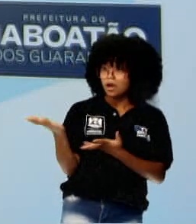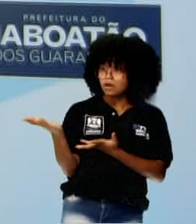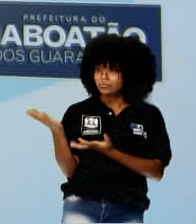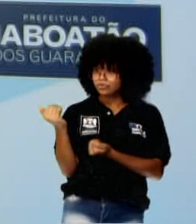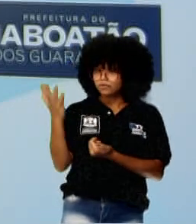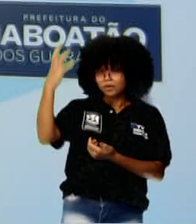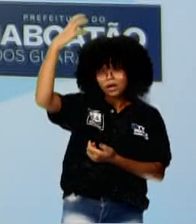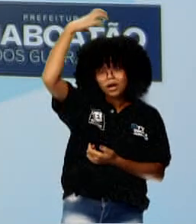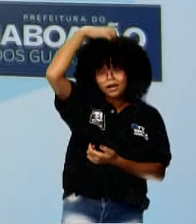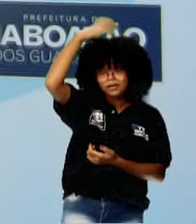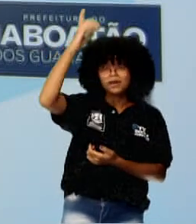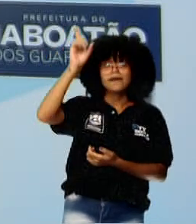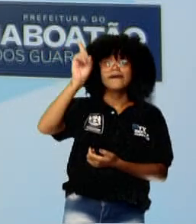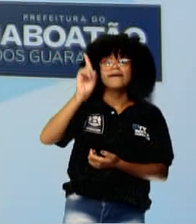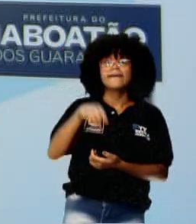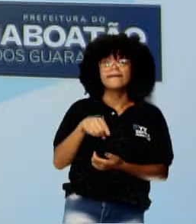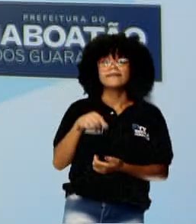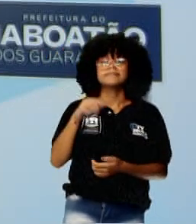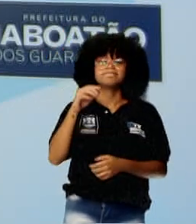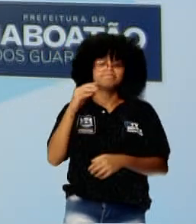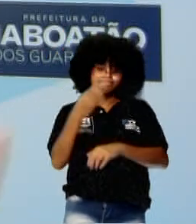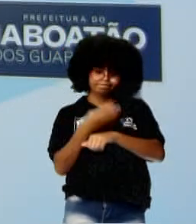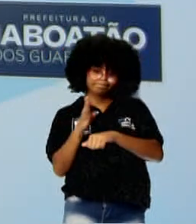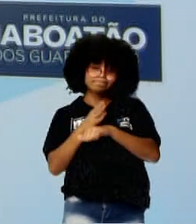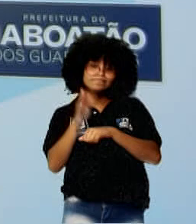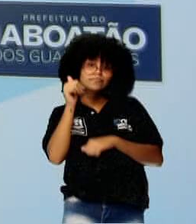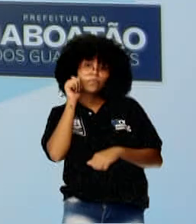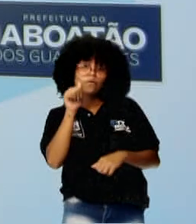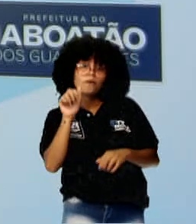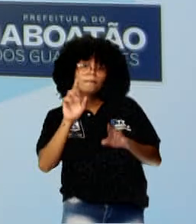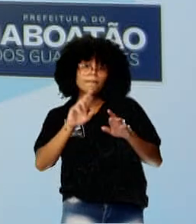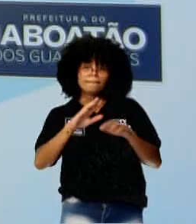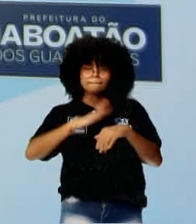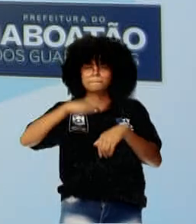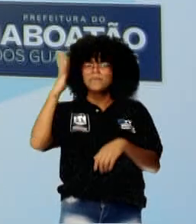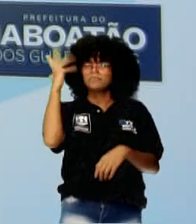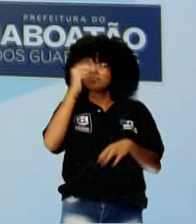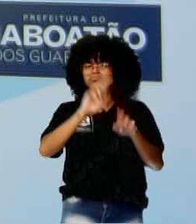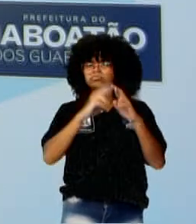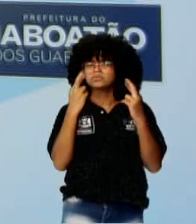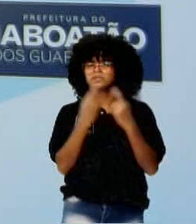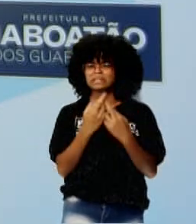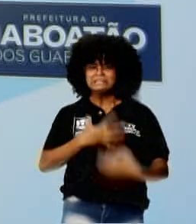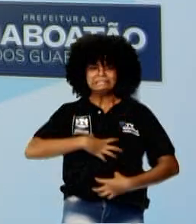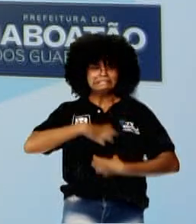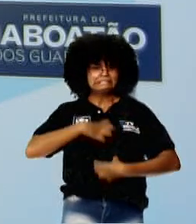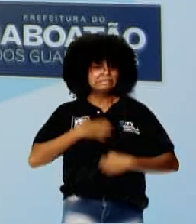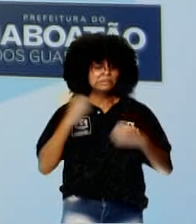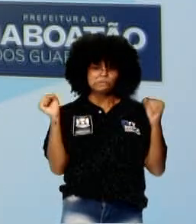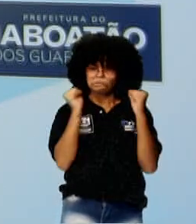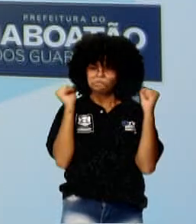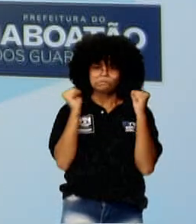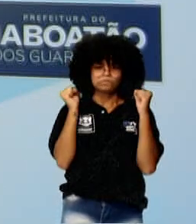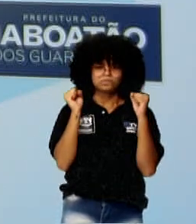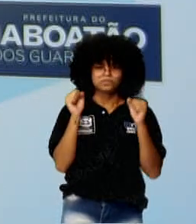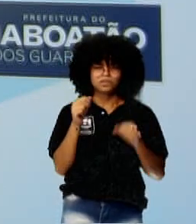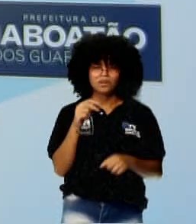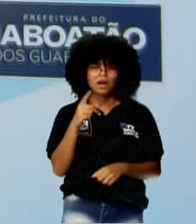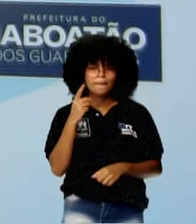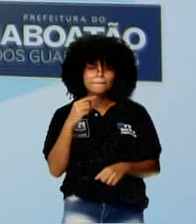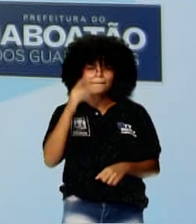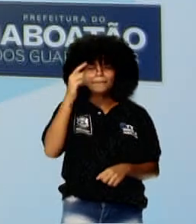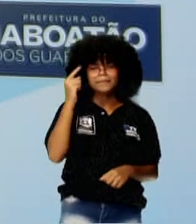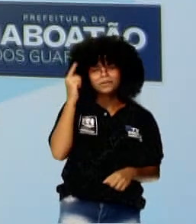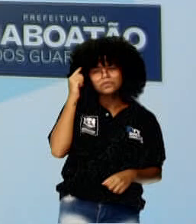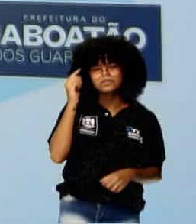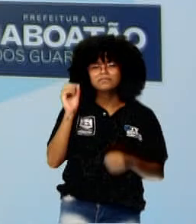rainha era a Branca de Neve, a mais bela daquele reino. Ela ficou enfurecida e achando que ia escapar ilesa de